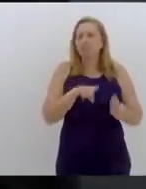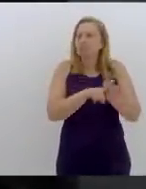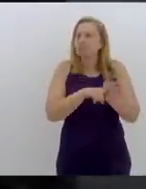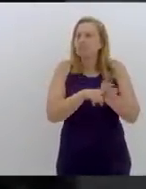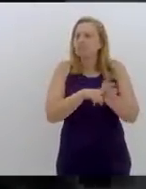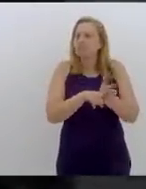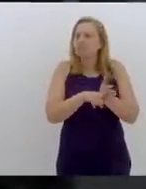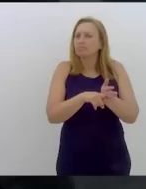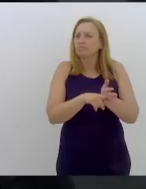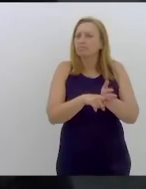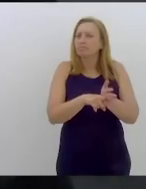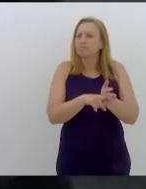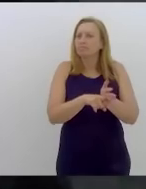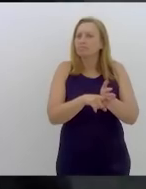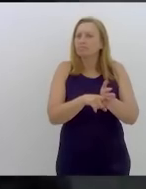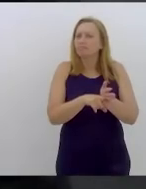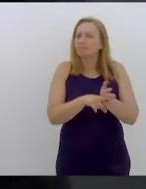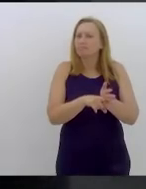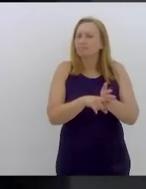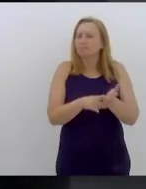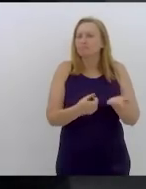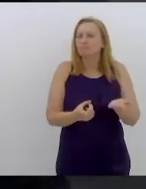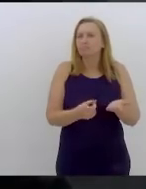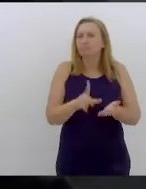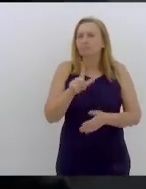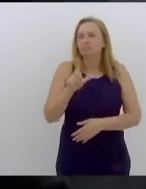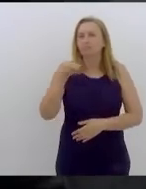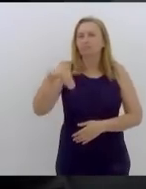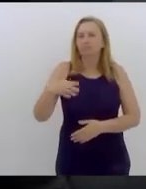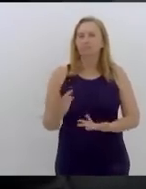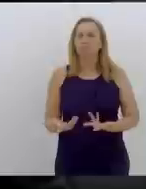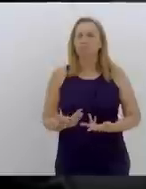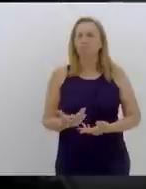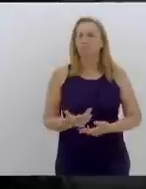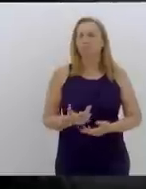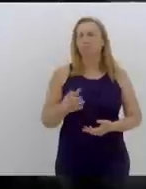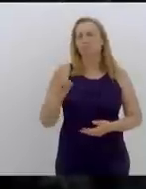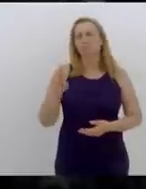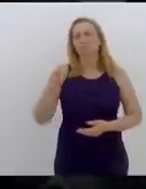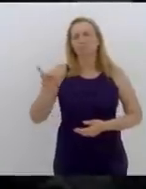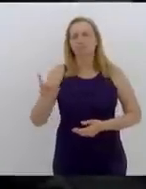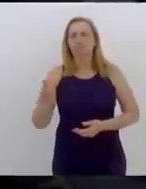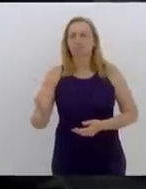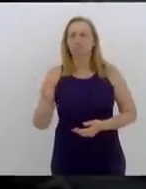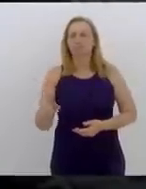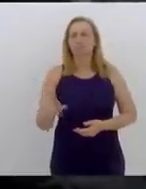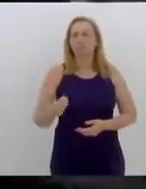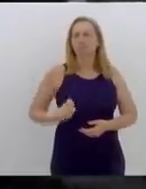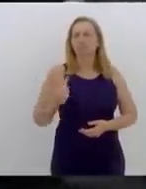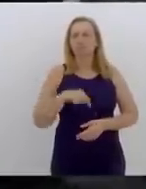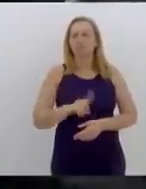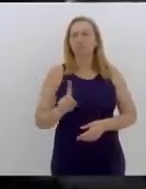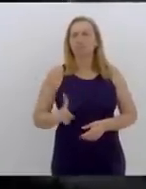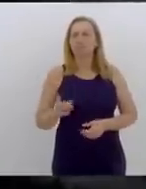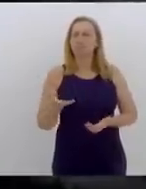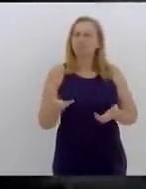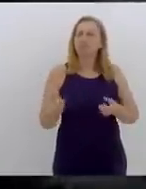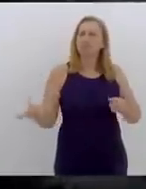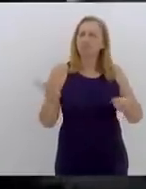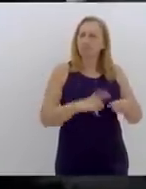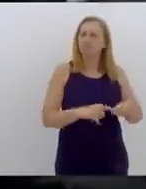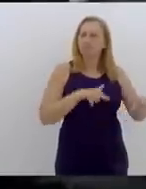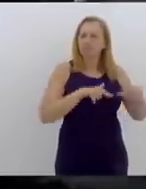isso não foi colocado em documentação porque o próprio corredor hoje Ele nem tá aqui o que eu queria era voltar a trabalhar